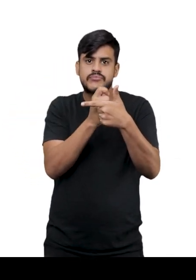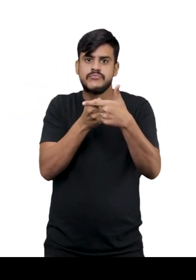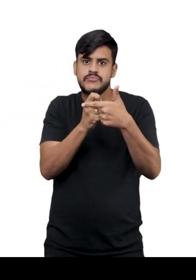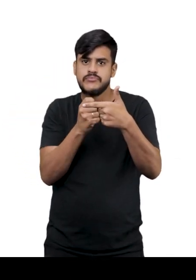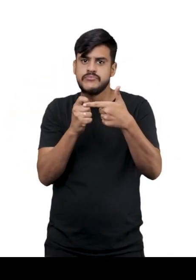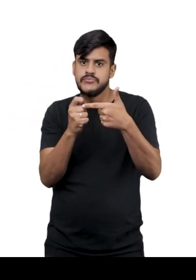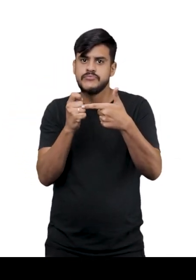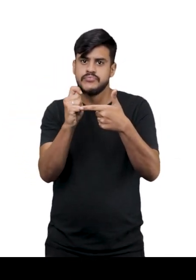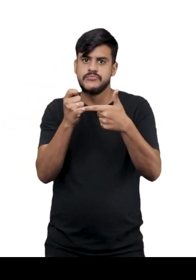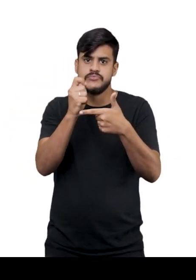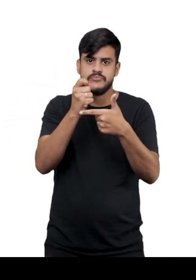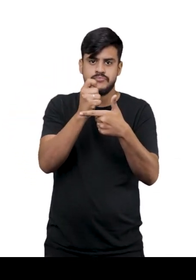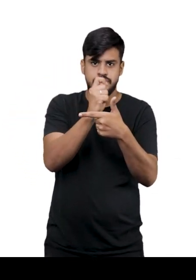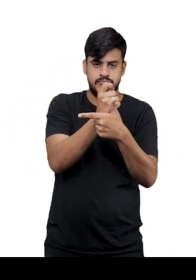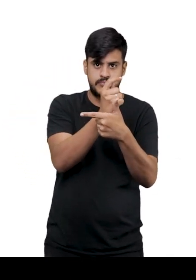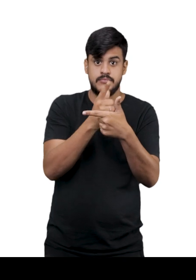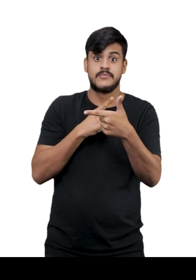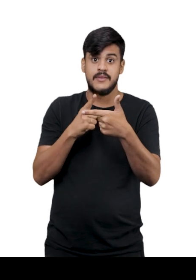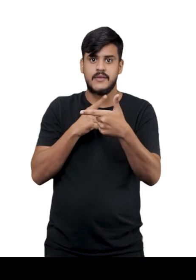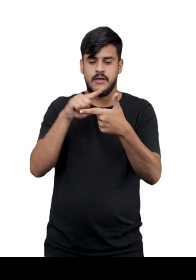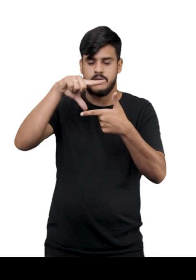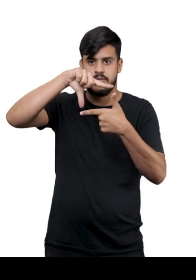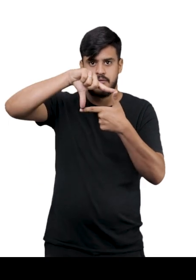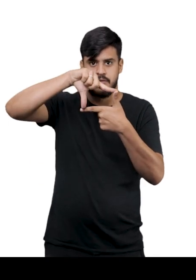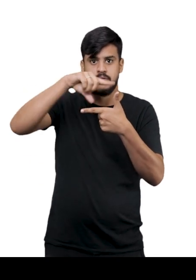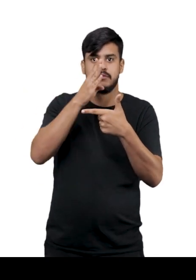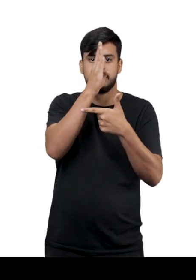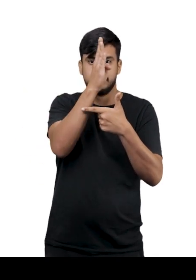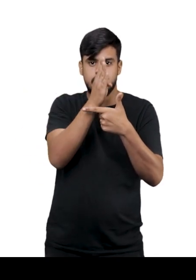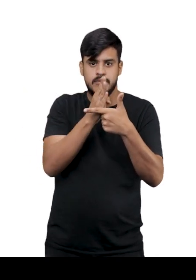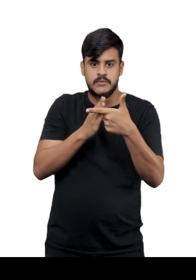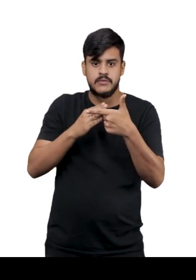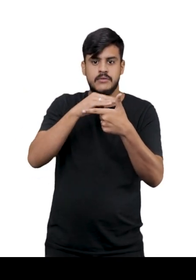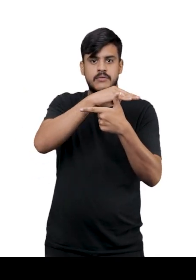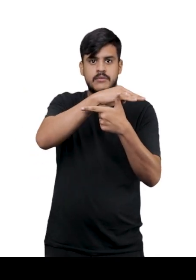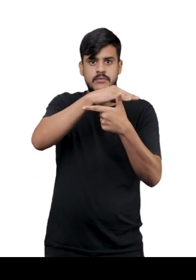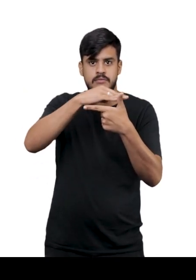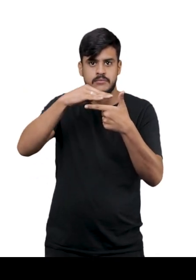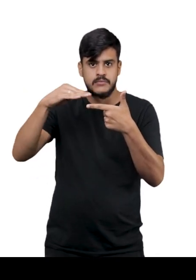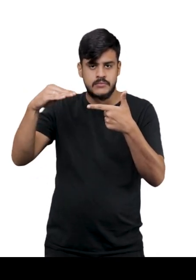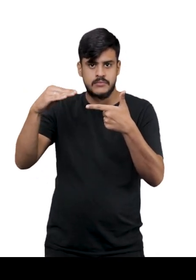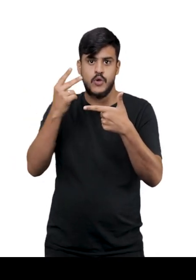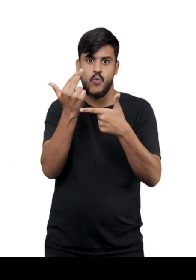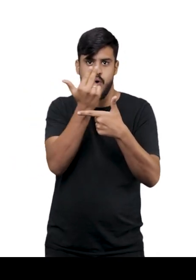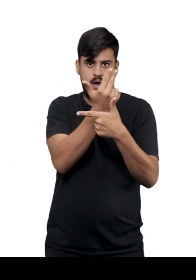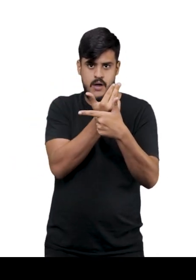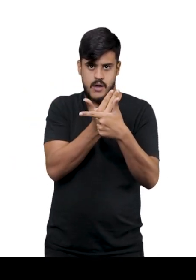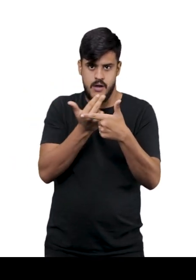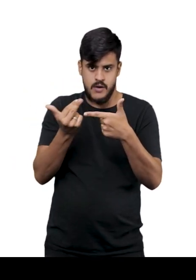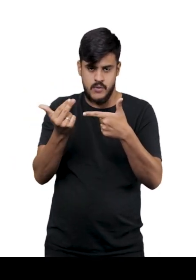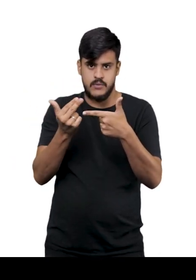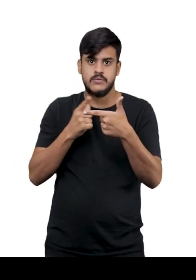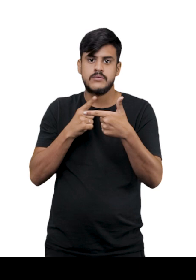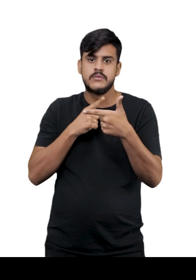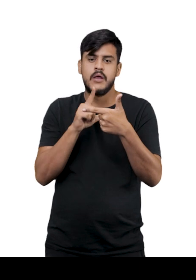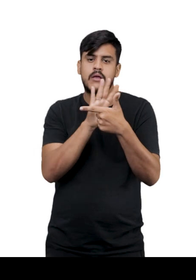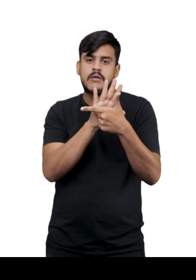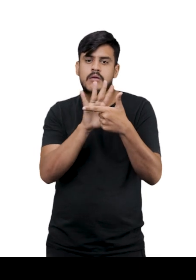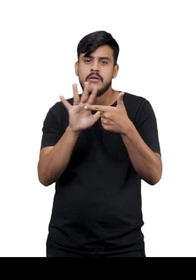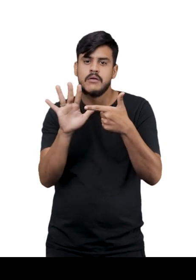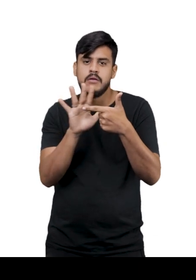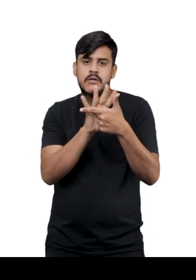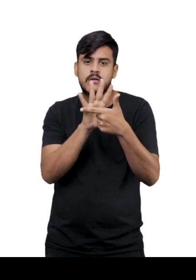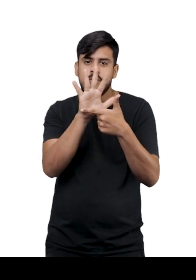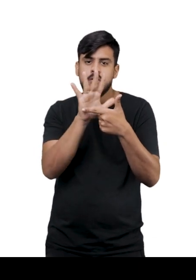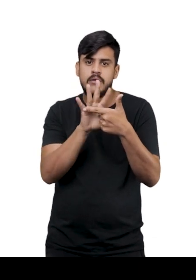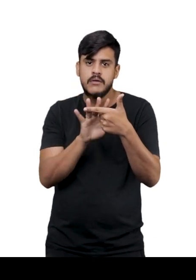madeira. Há um retângulo central, dividido internamente em 4 partes simétricas por linhas em